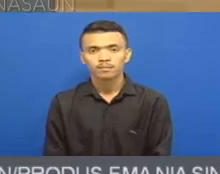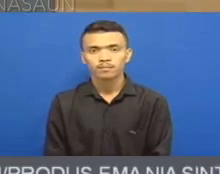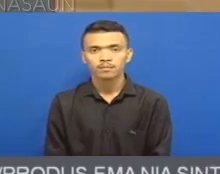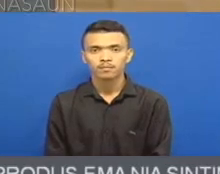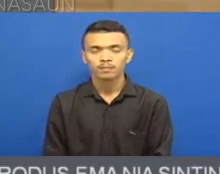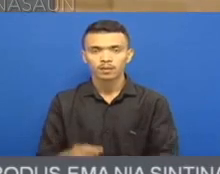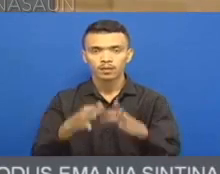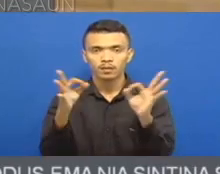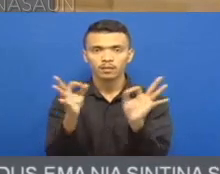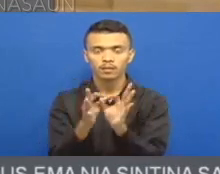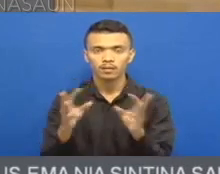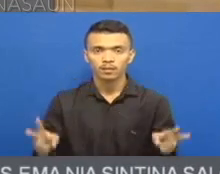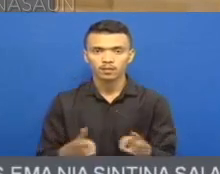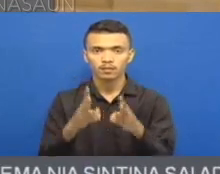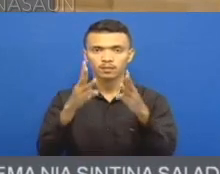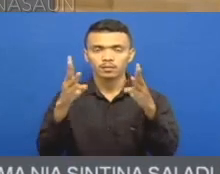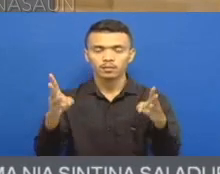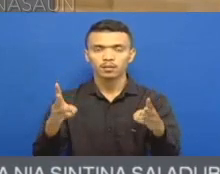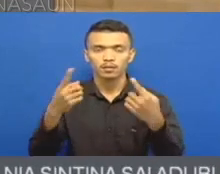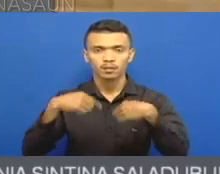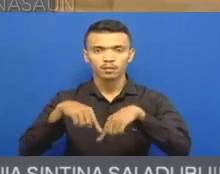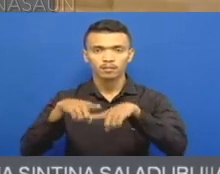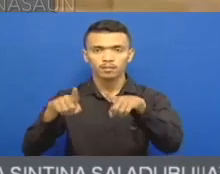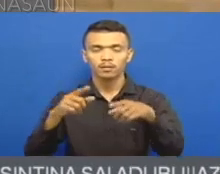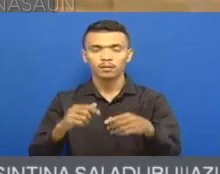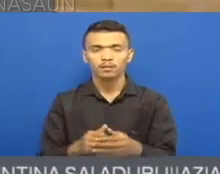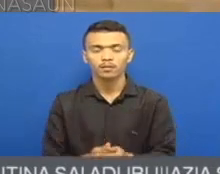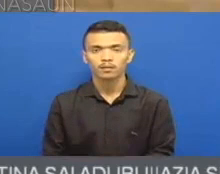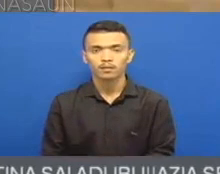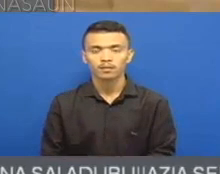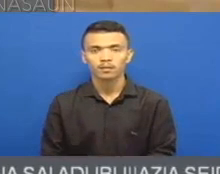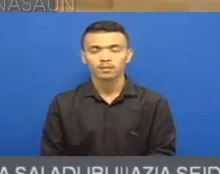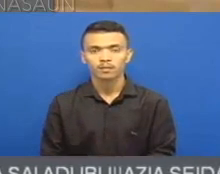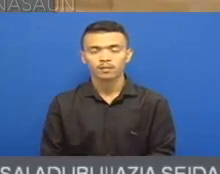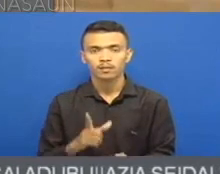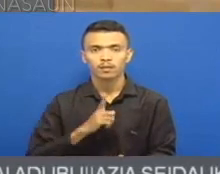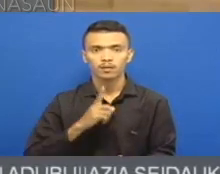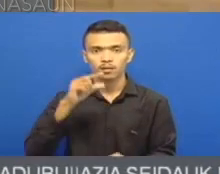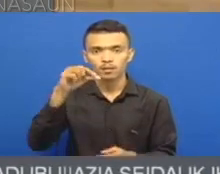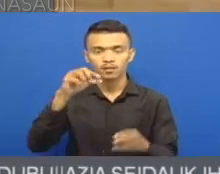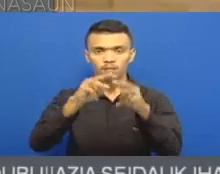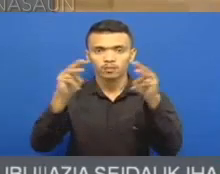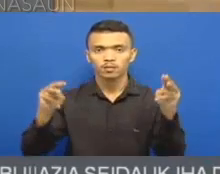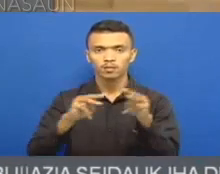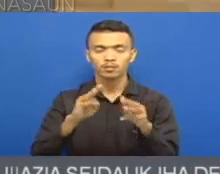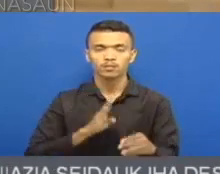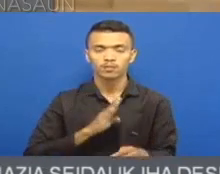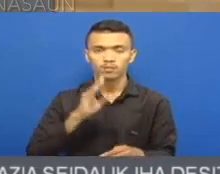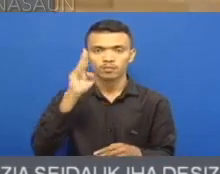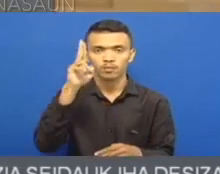Projeto reabilitação estrada direção Dailari ba Ailemilari e a suco Tecnomata Laga, município Baucau,